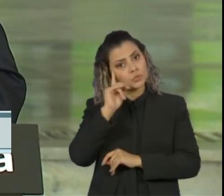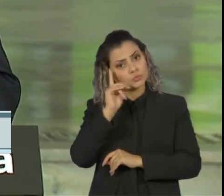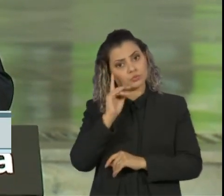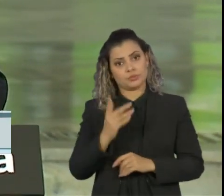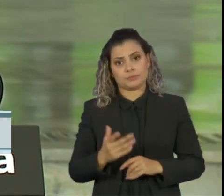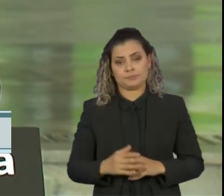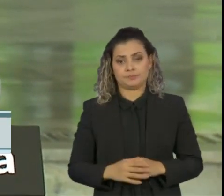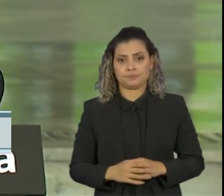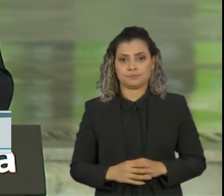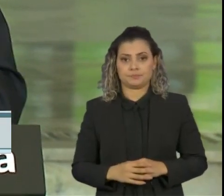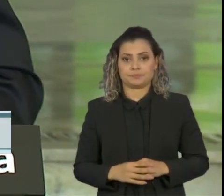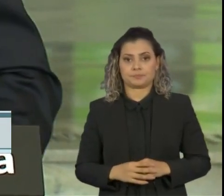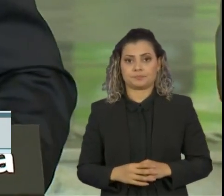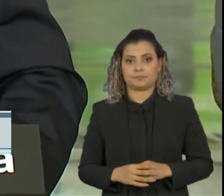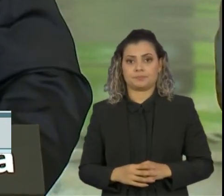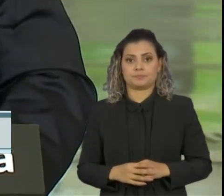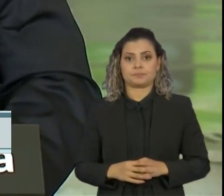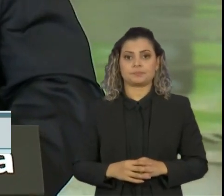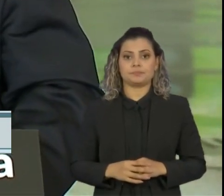tempo.